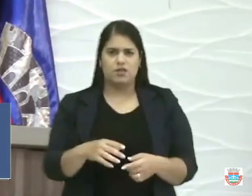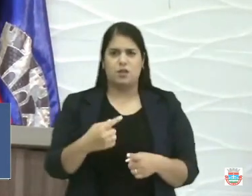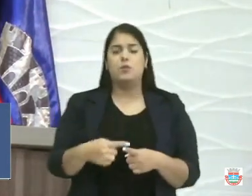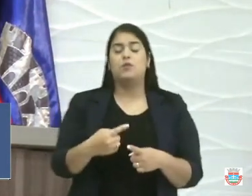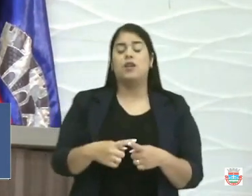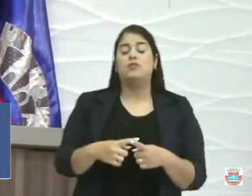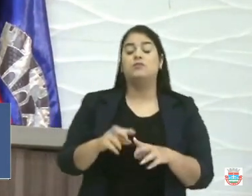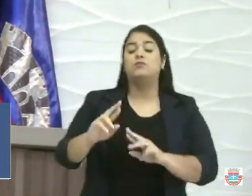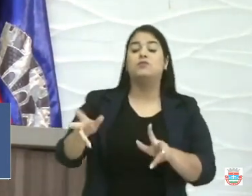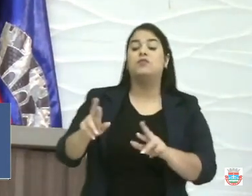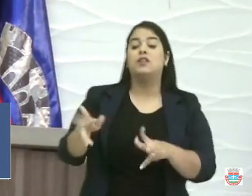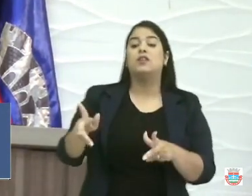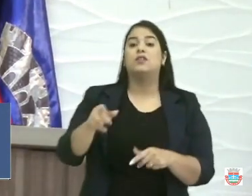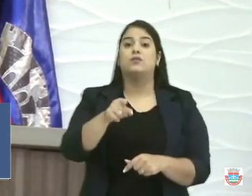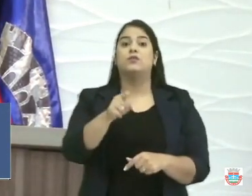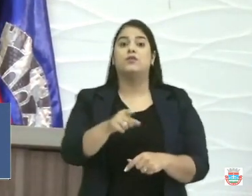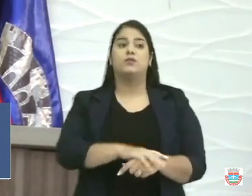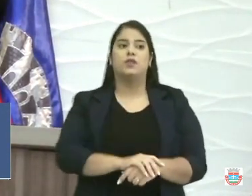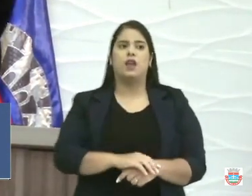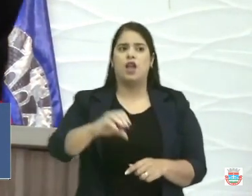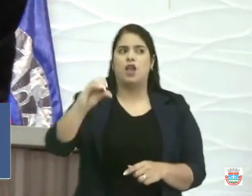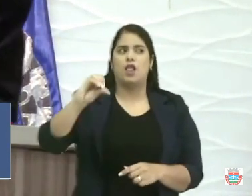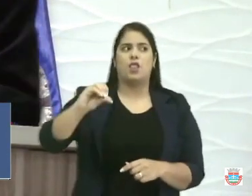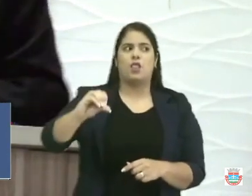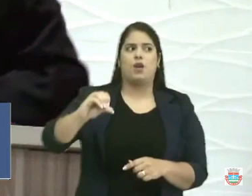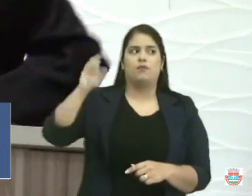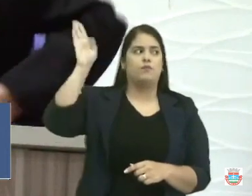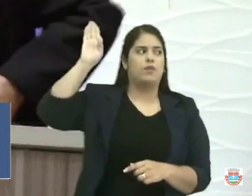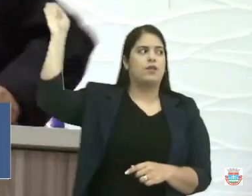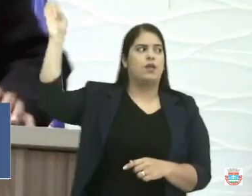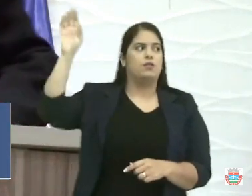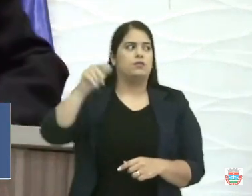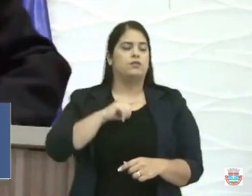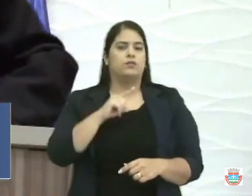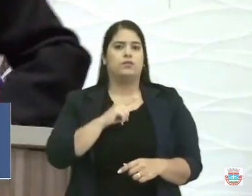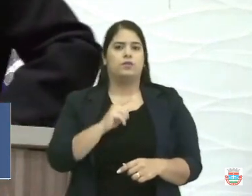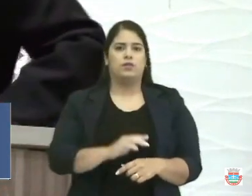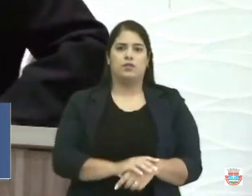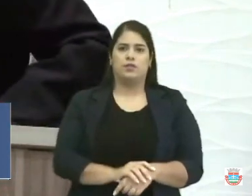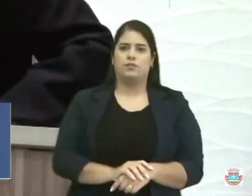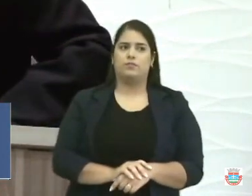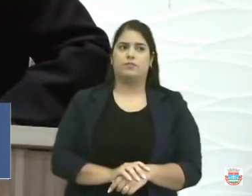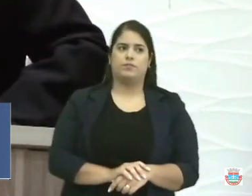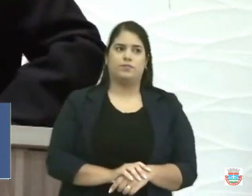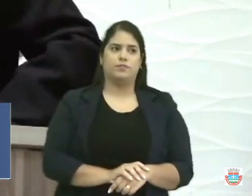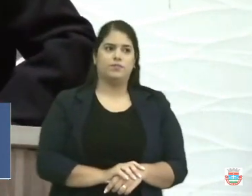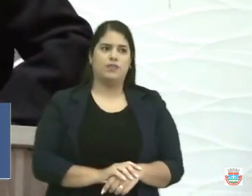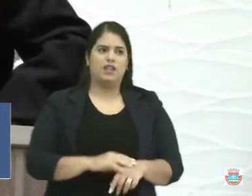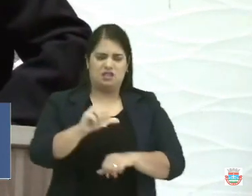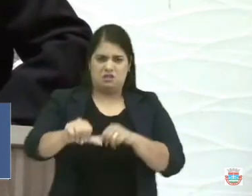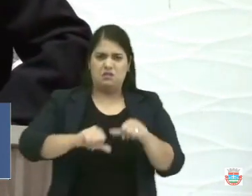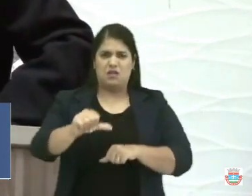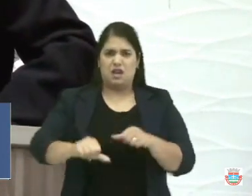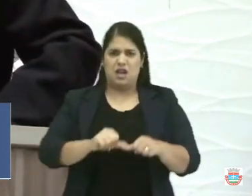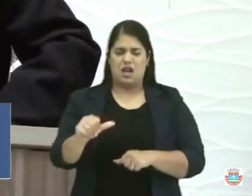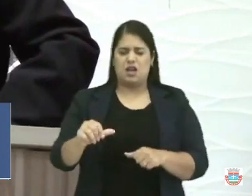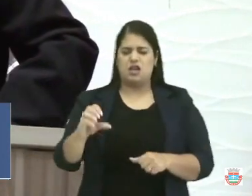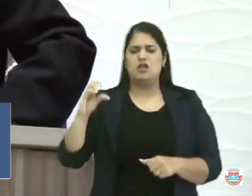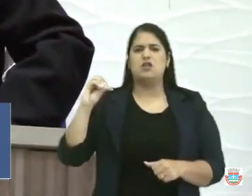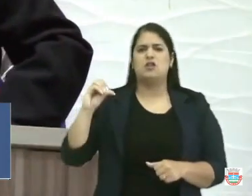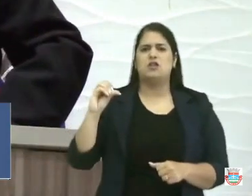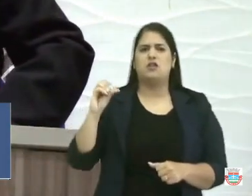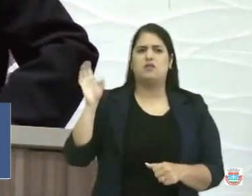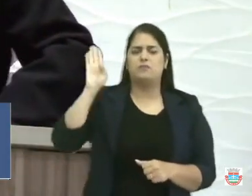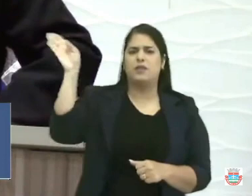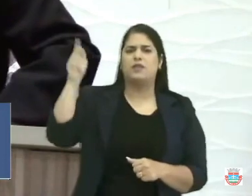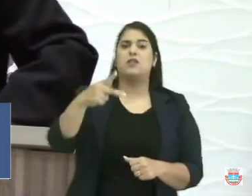qualidade. Vossa Excelência tem 9 mandatos. 9! Eu não troco um dia de mandato pelo 9 mandatos que você tem. Sabe por quê? Porque seu mandato é de Almeida,